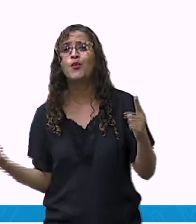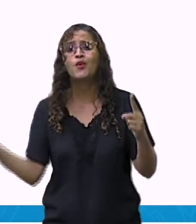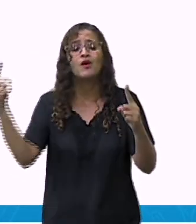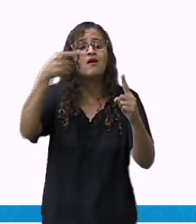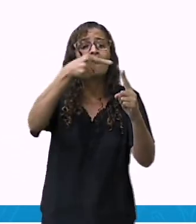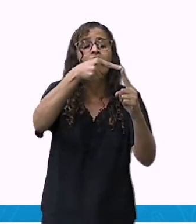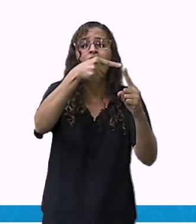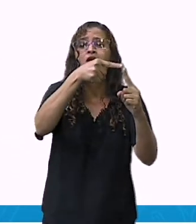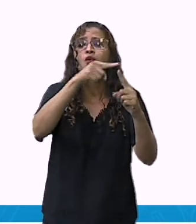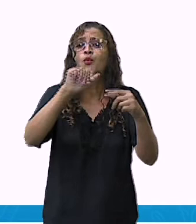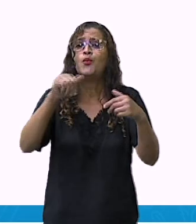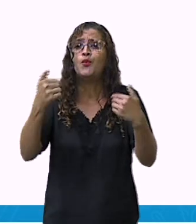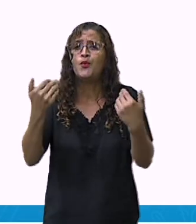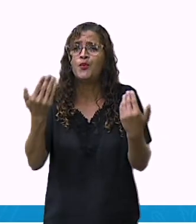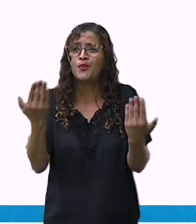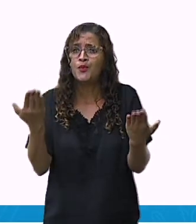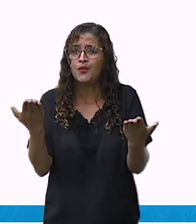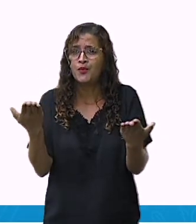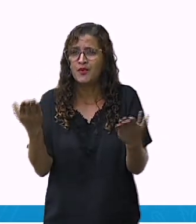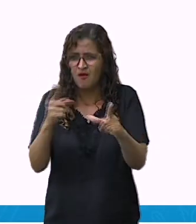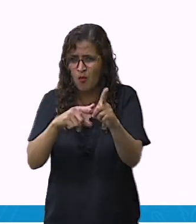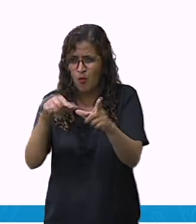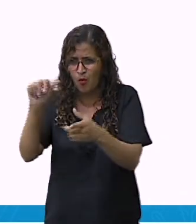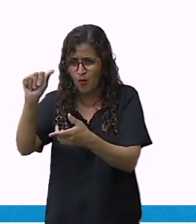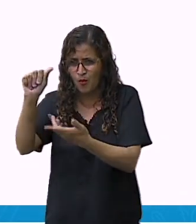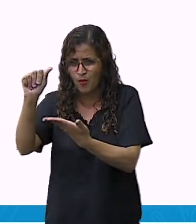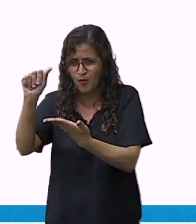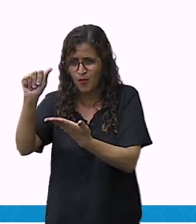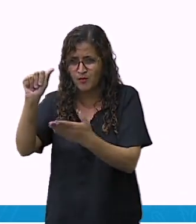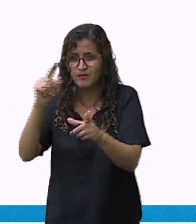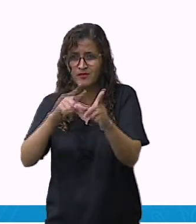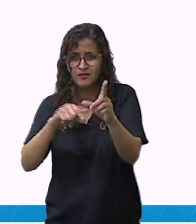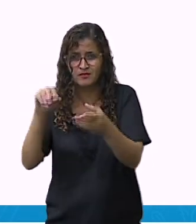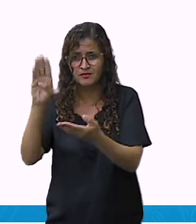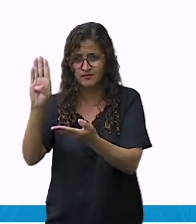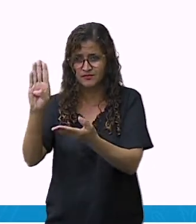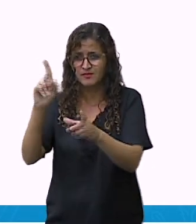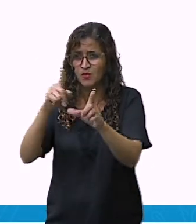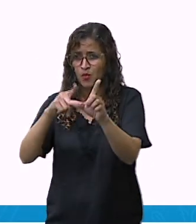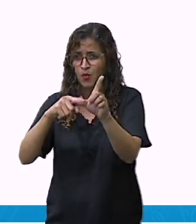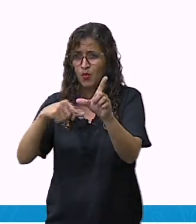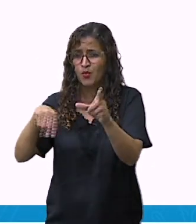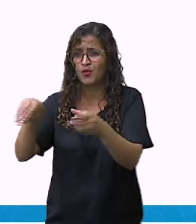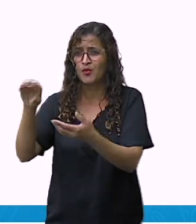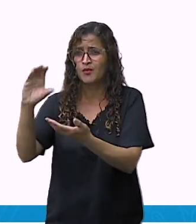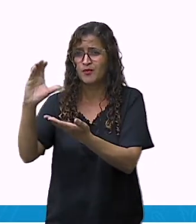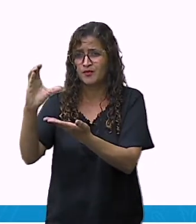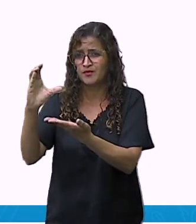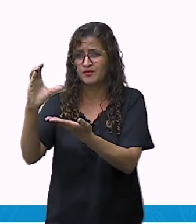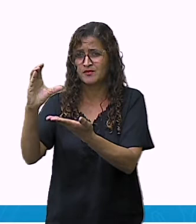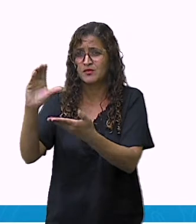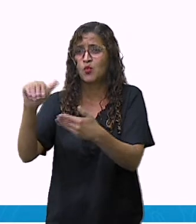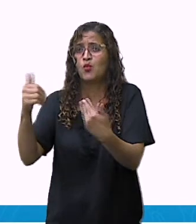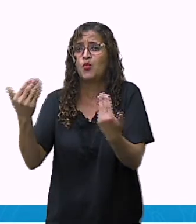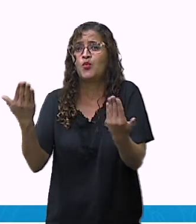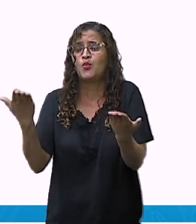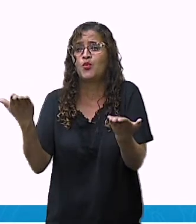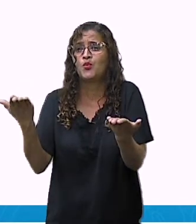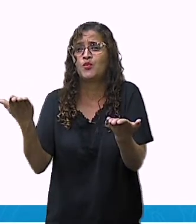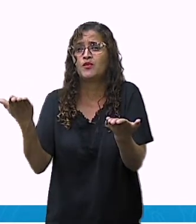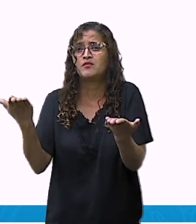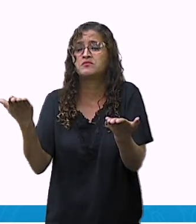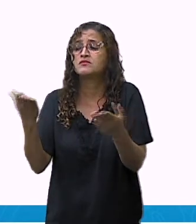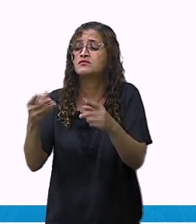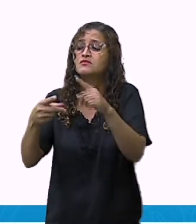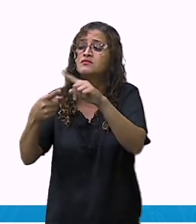quê? É a letra A, que fala do campo de futebol? É a letra B, que fala da vocação da atriz? Ou é a